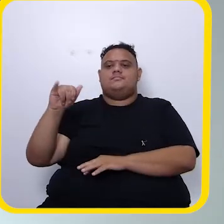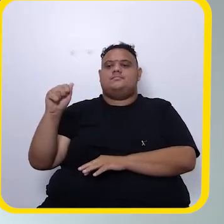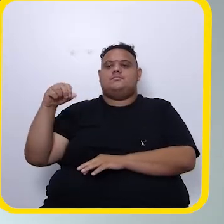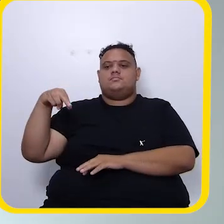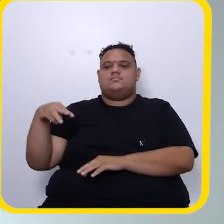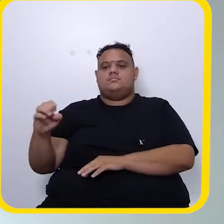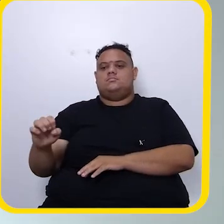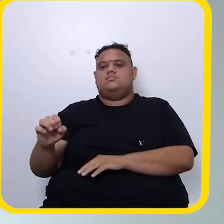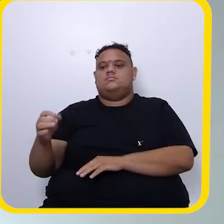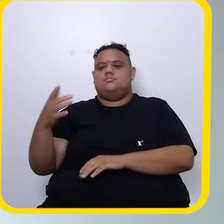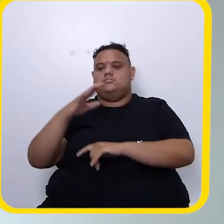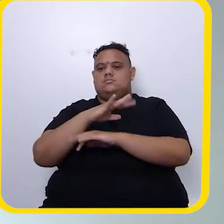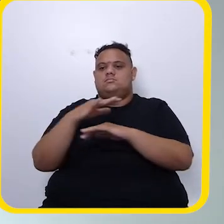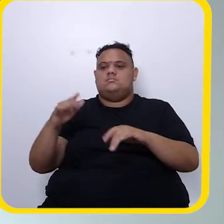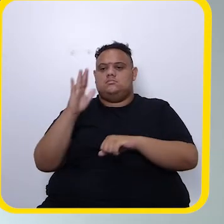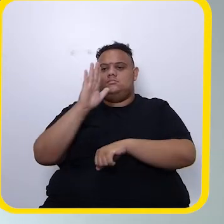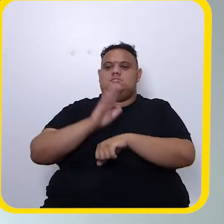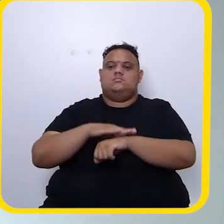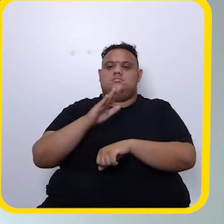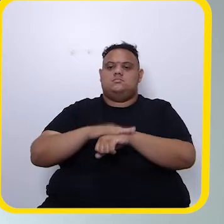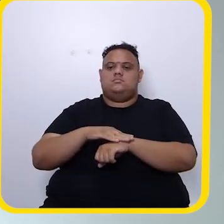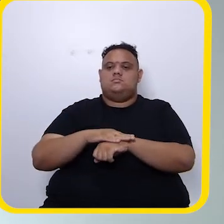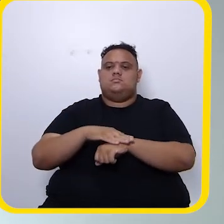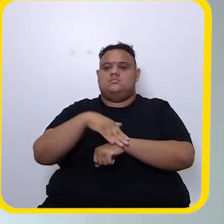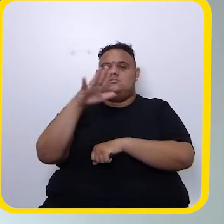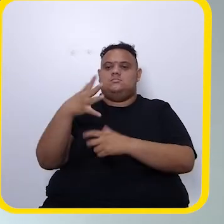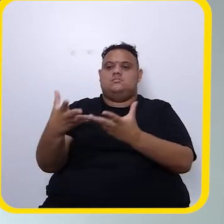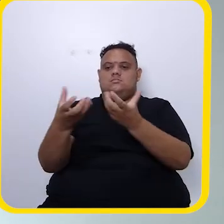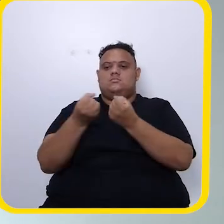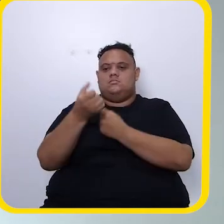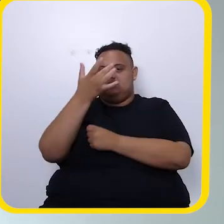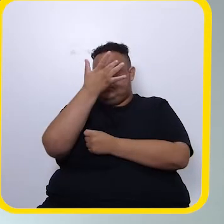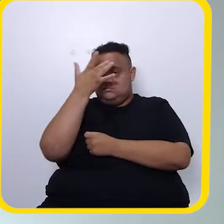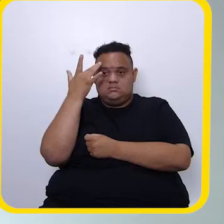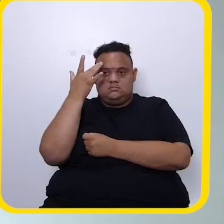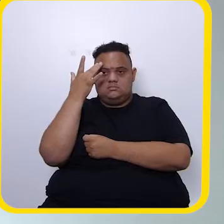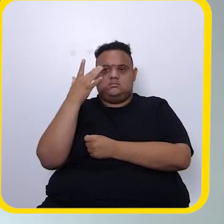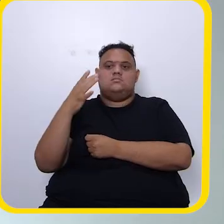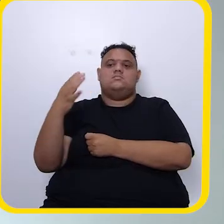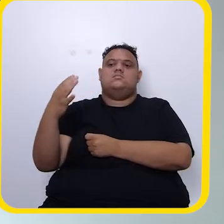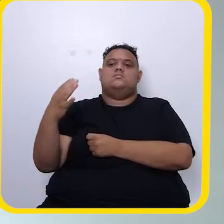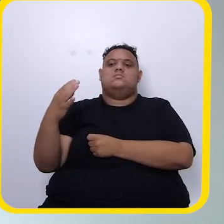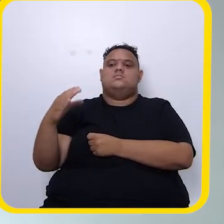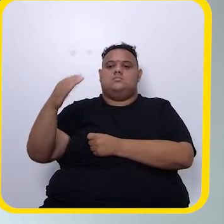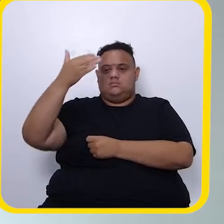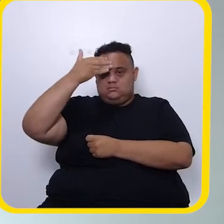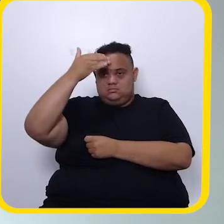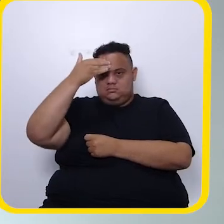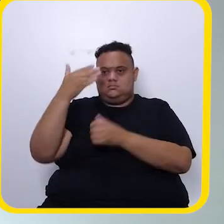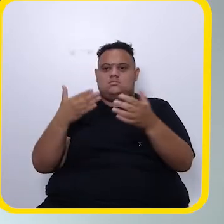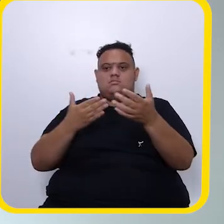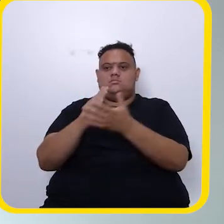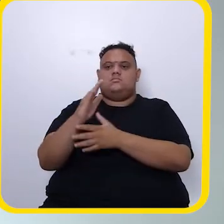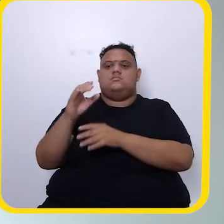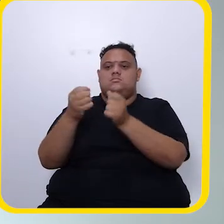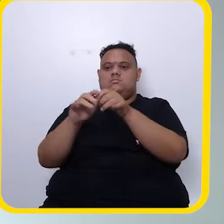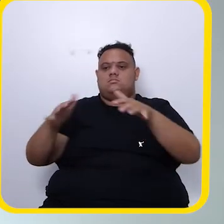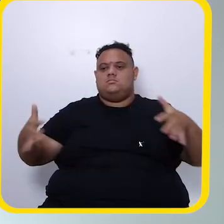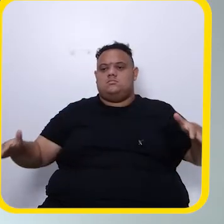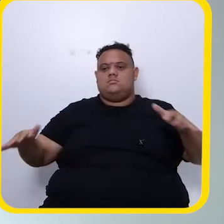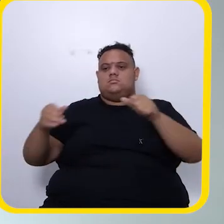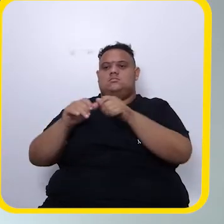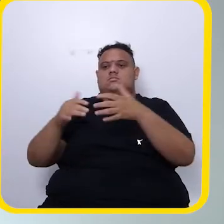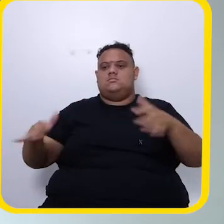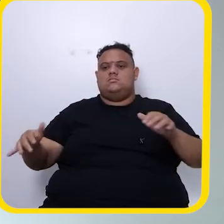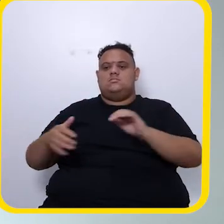Miami, né, é conhecida como a cidade que mais recebe refugiados cubanos, né, que atravessam o